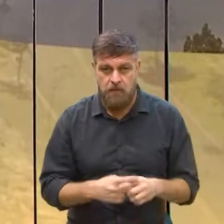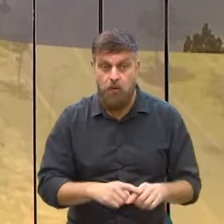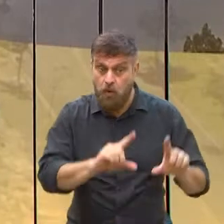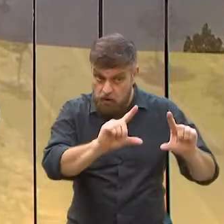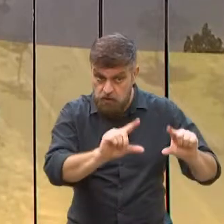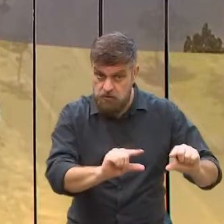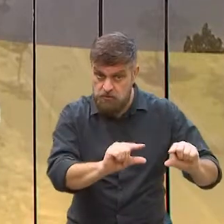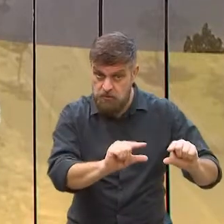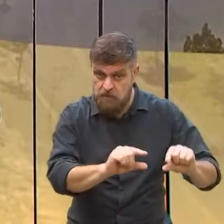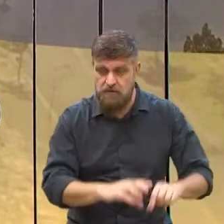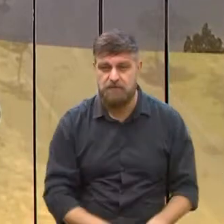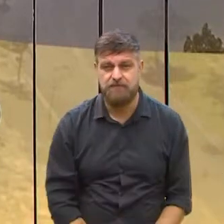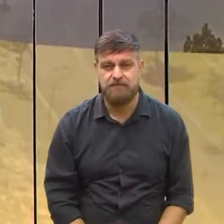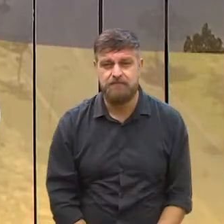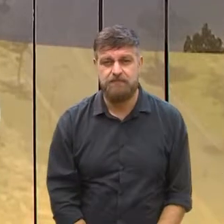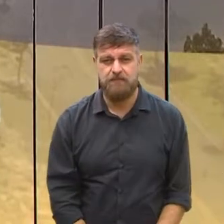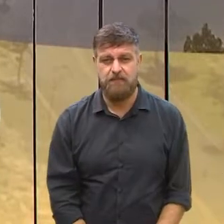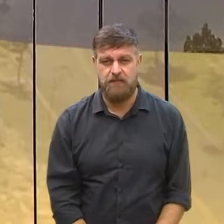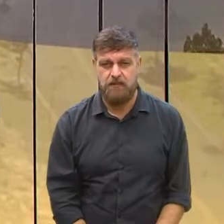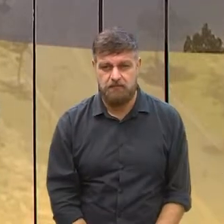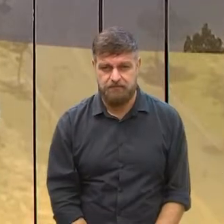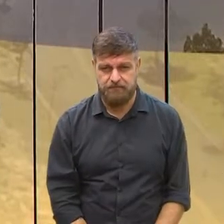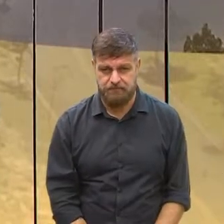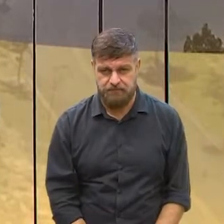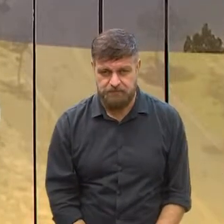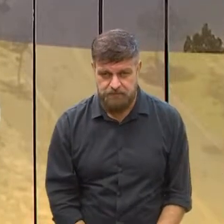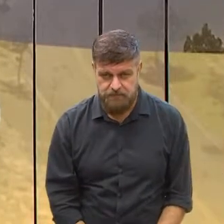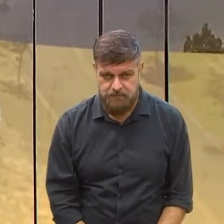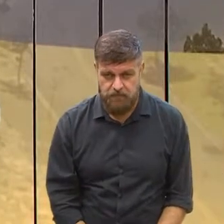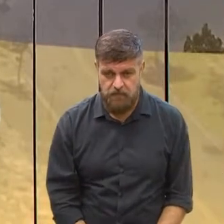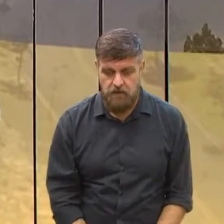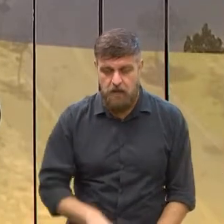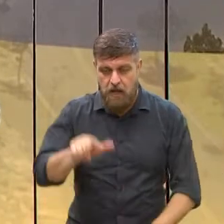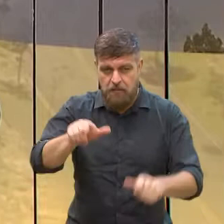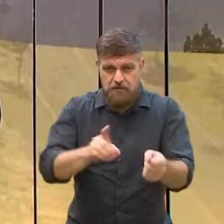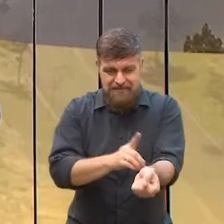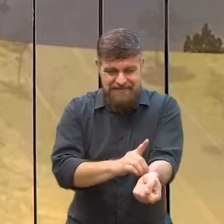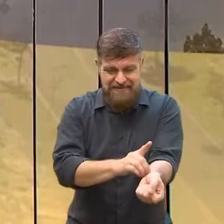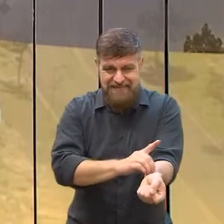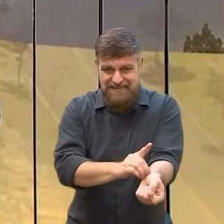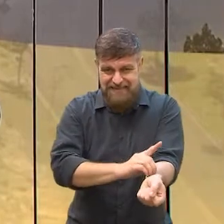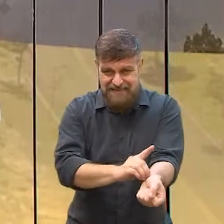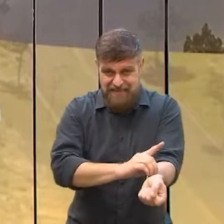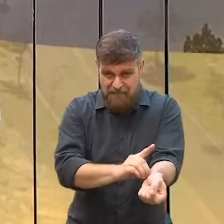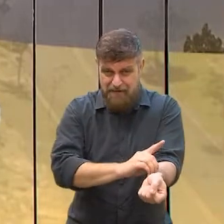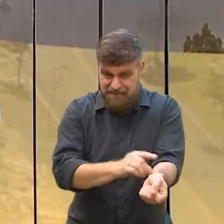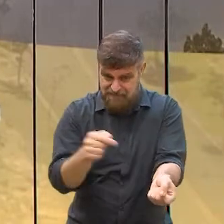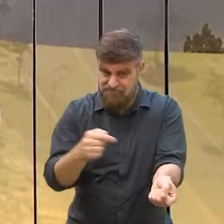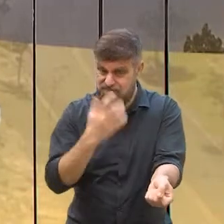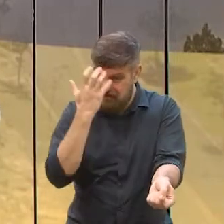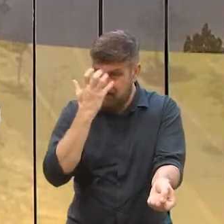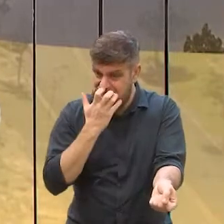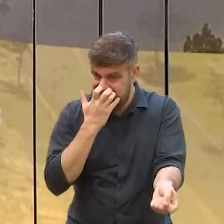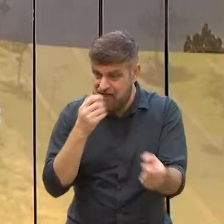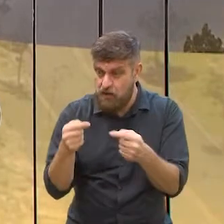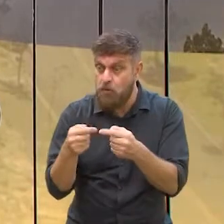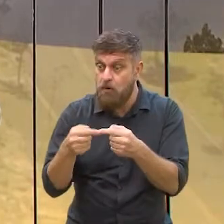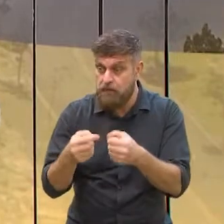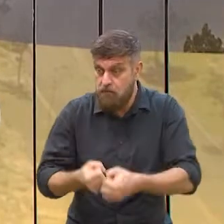diminuem muito, né? Então, a maior parte dos pacientes diabéticos, que é uma doença mais grave, vamos dizer assim, ligadas à